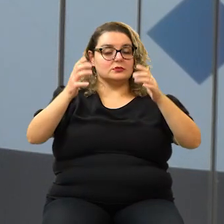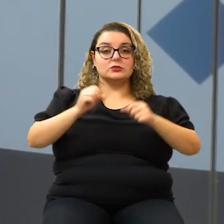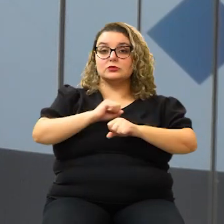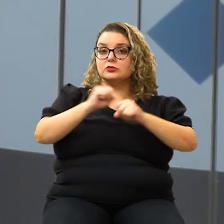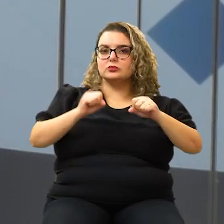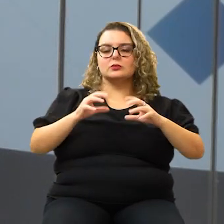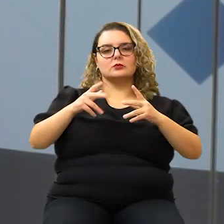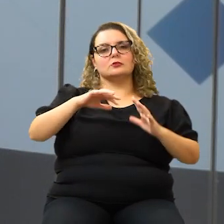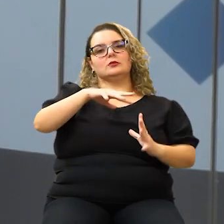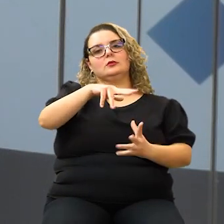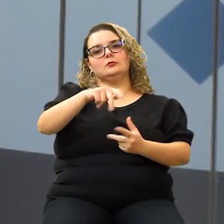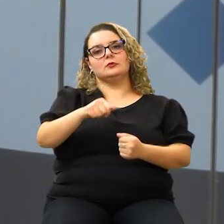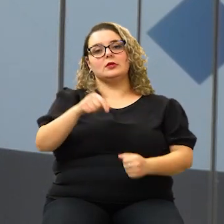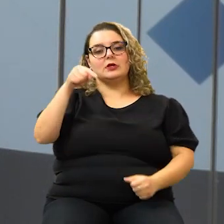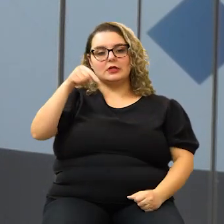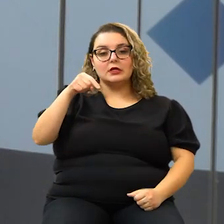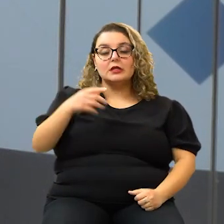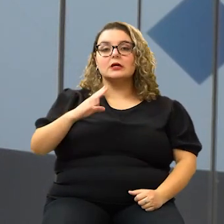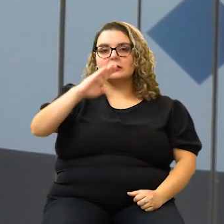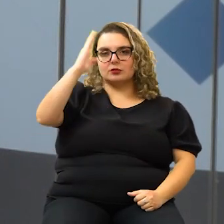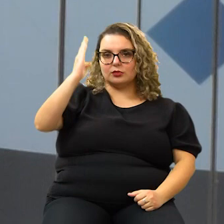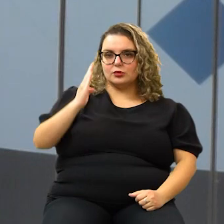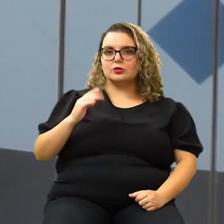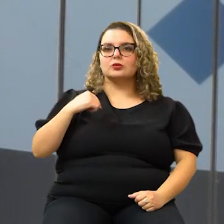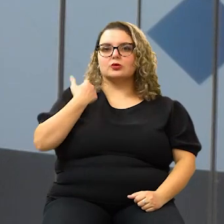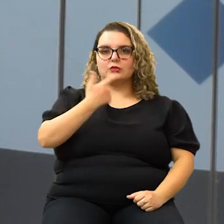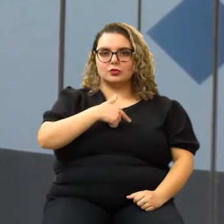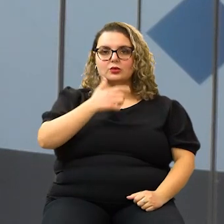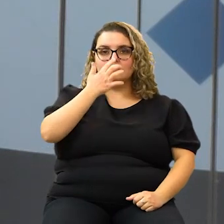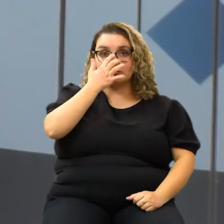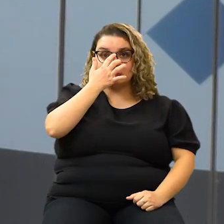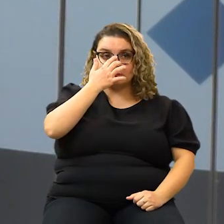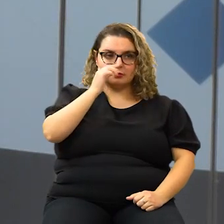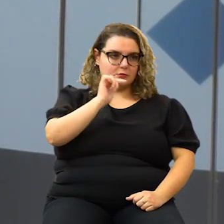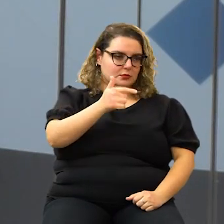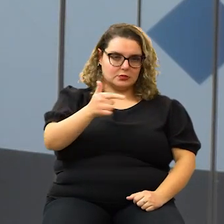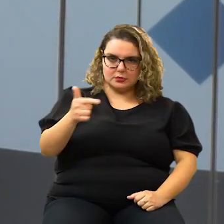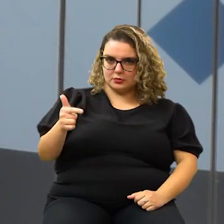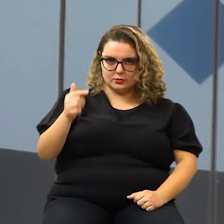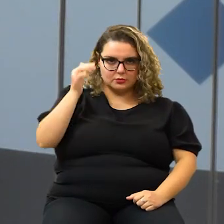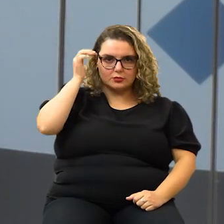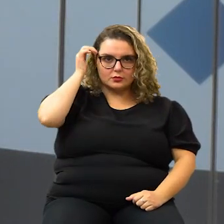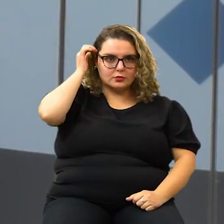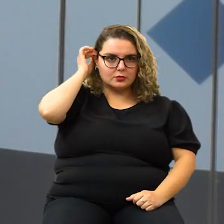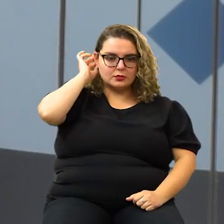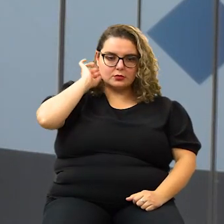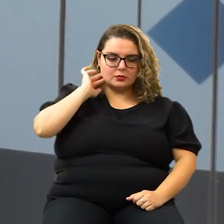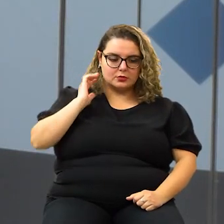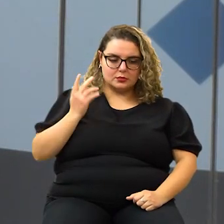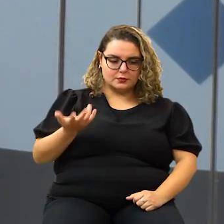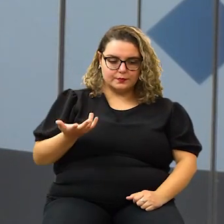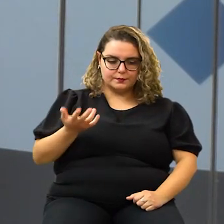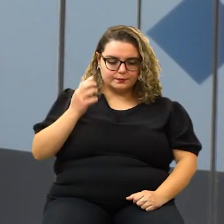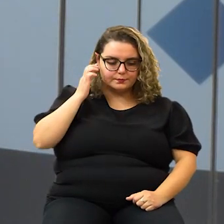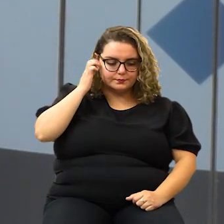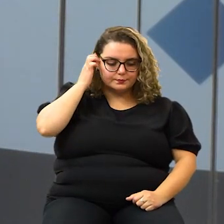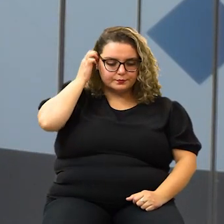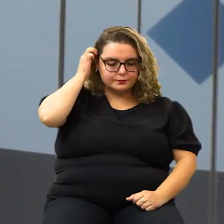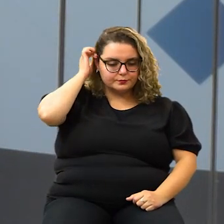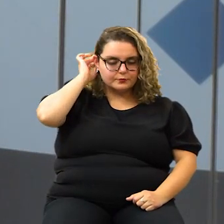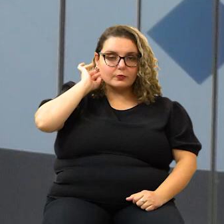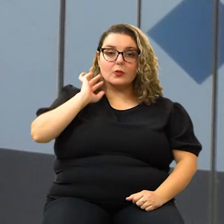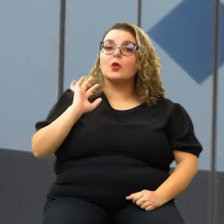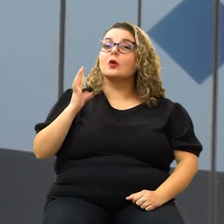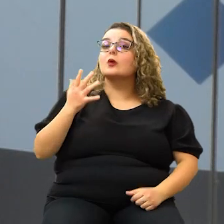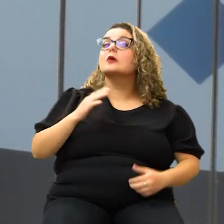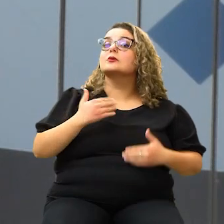no mundo inteiro. E aqui no Brasil, que nós não tínhamos essa